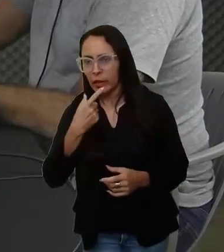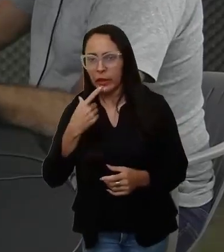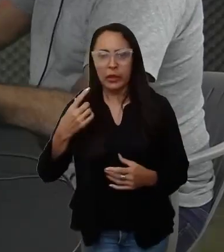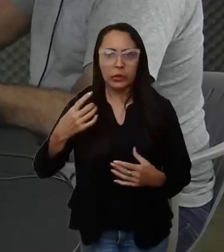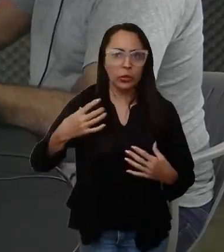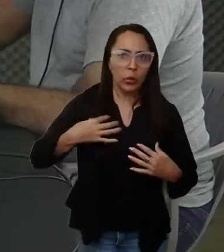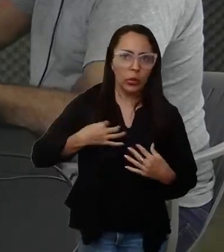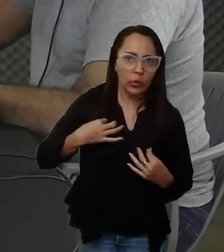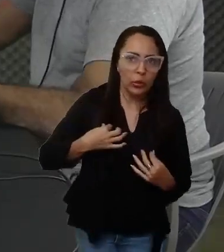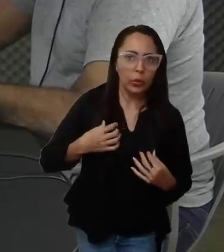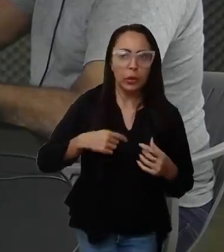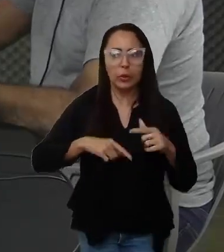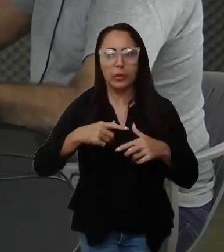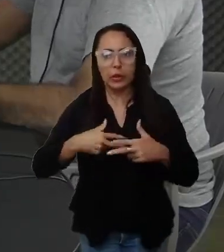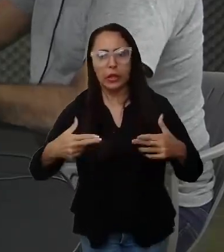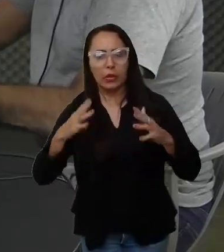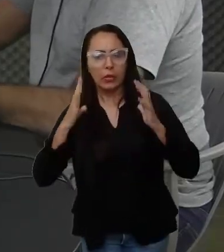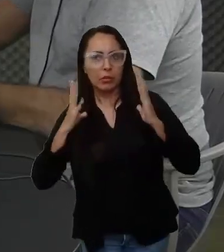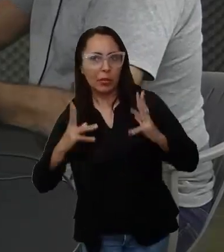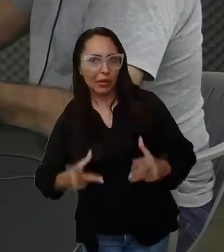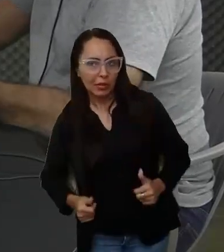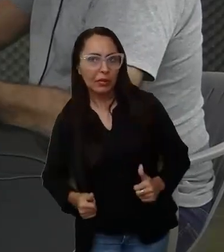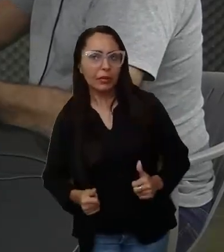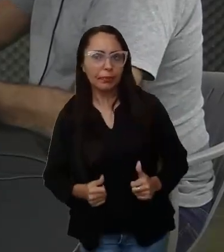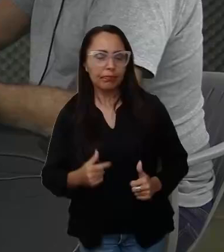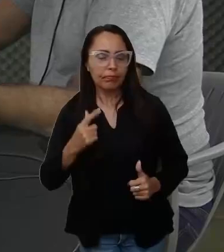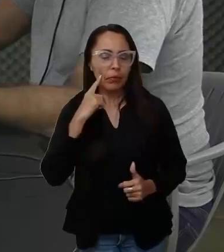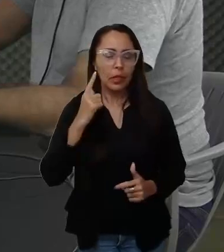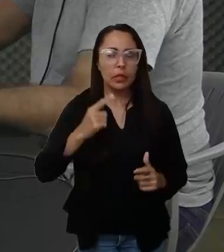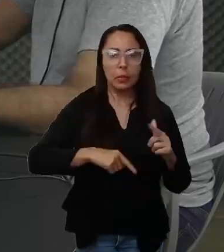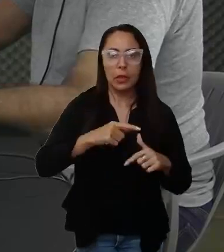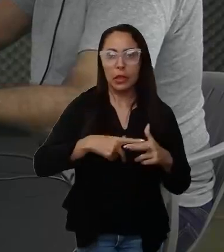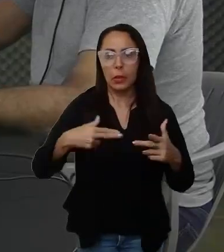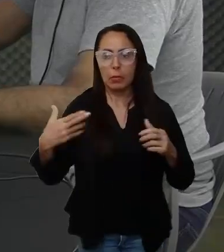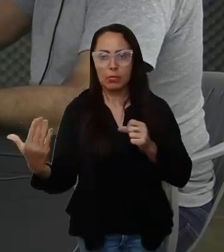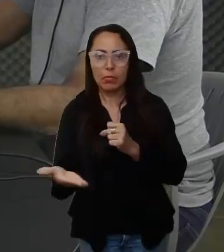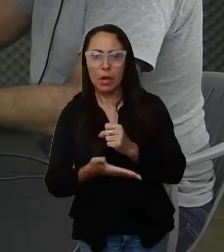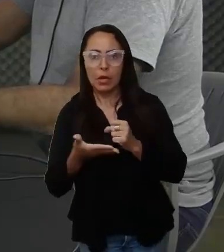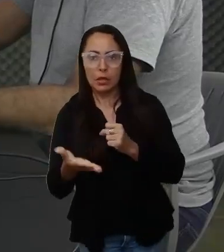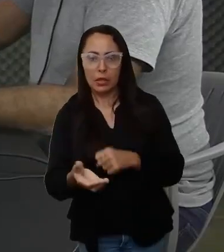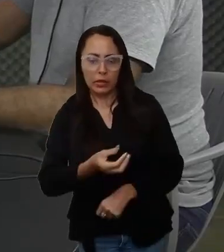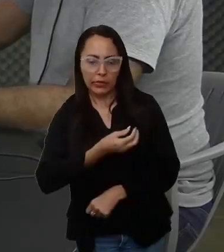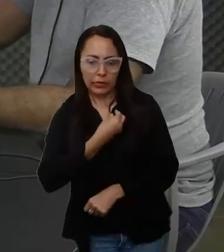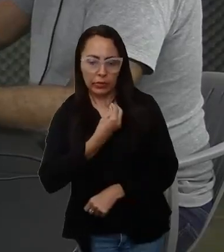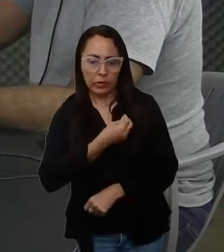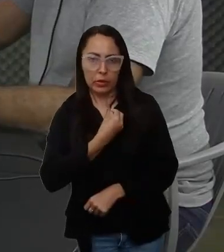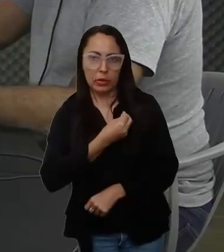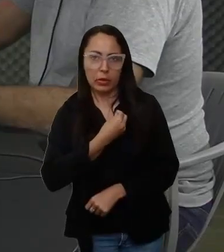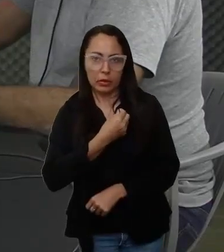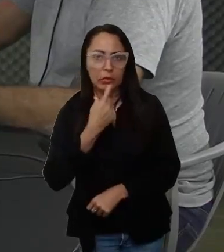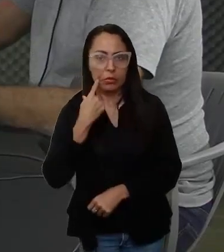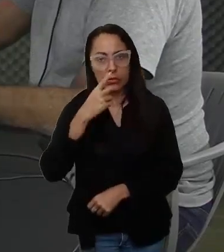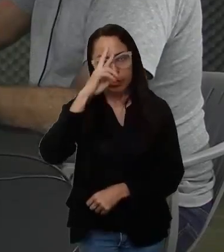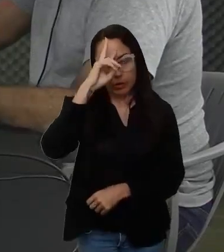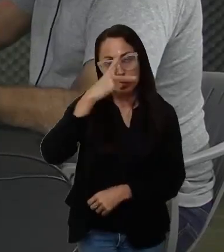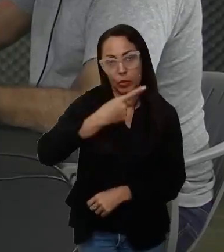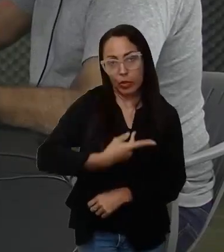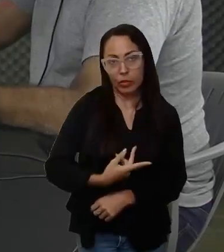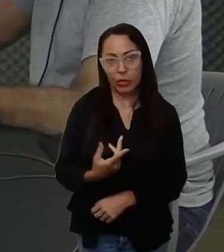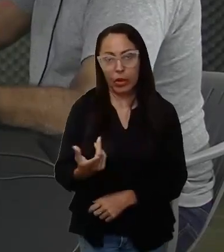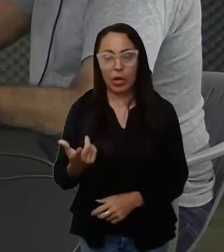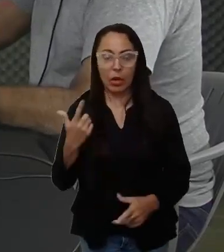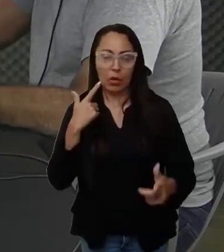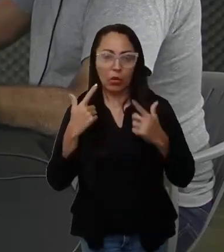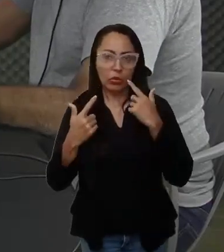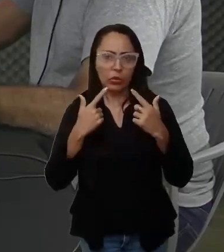roupas, material de higiene, esses materiais básicos para a sobrevivência do ser humano, a logística ela tem dado a